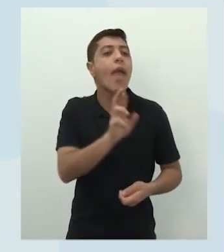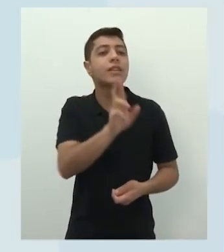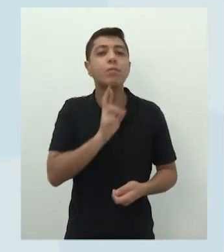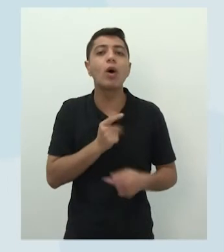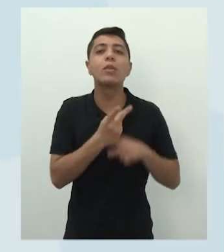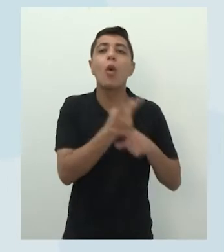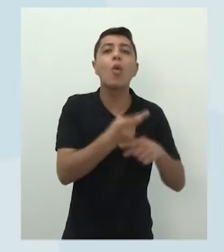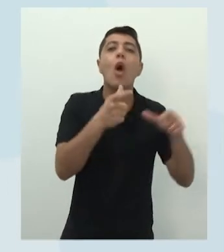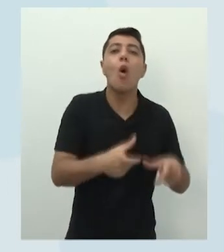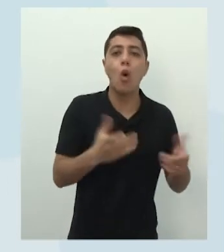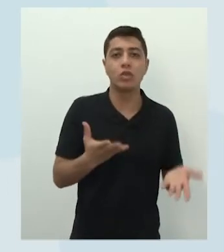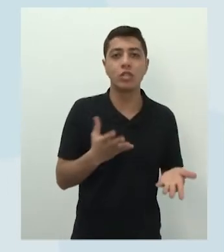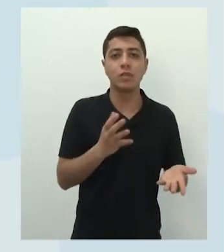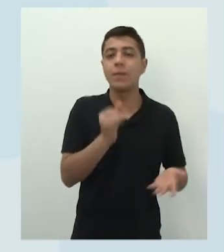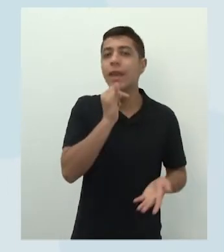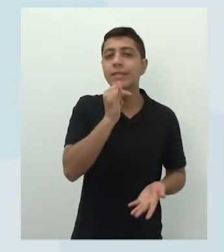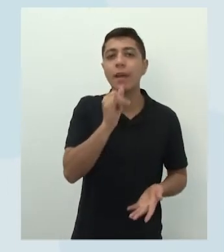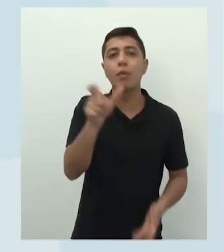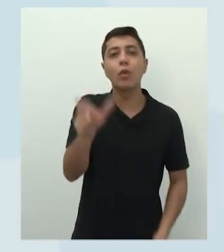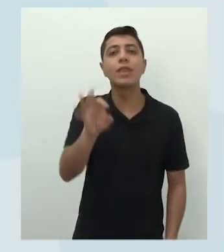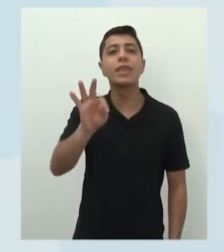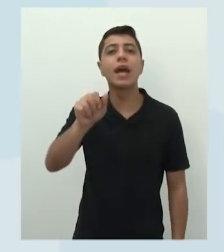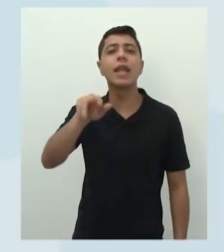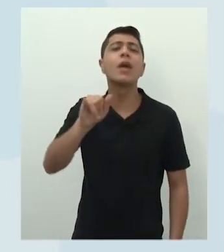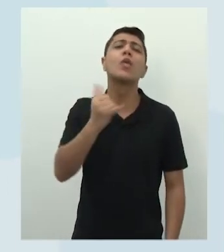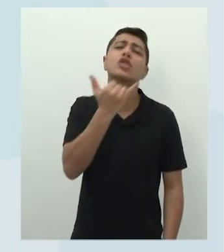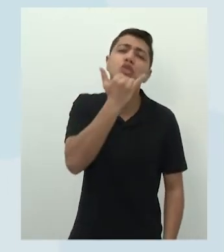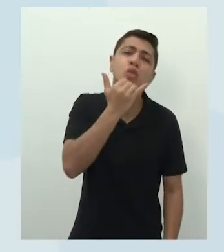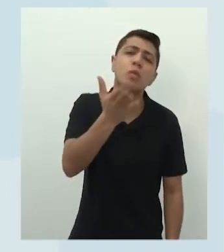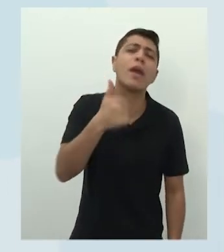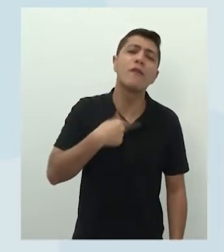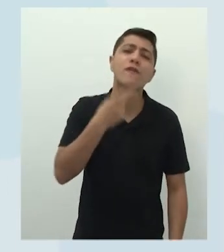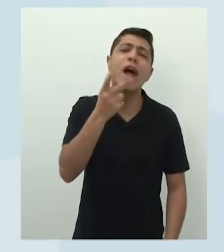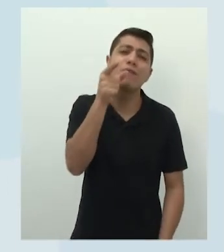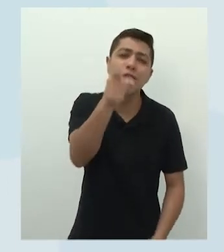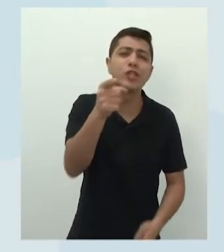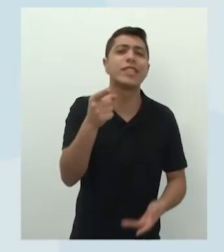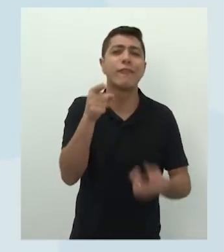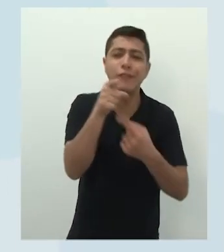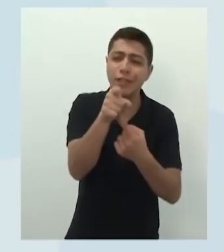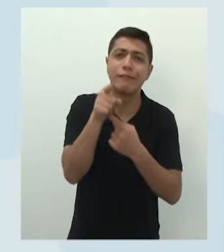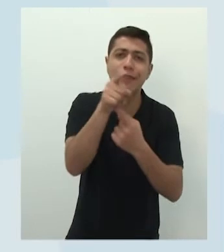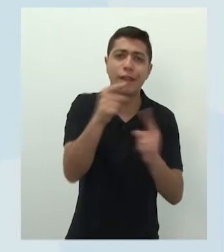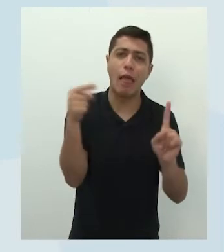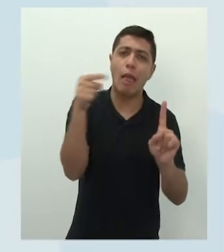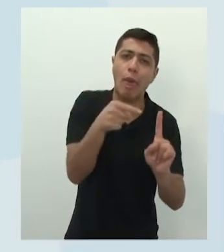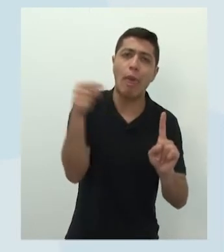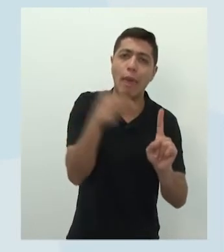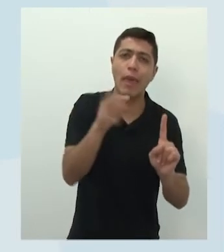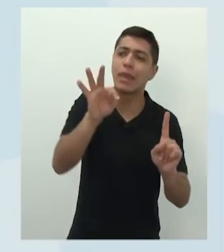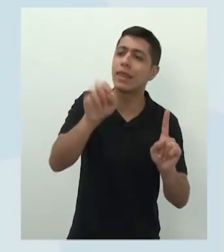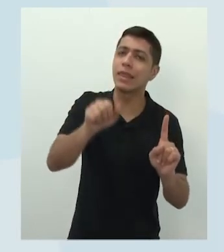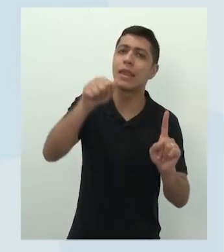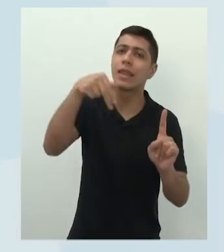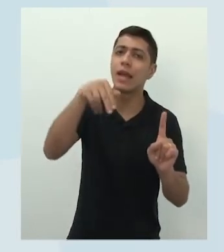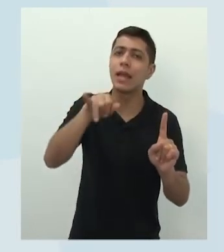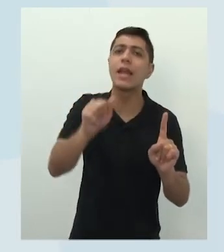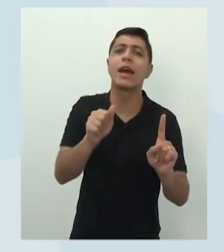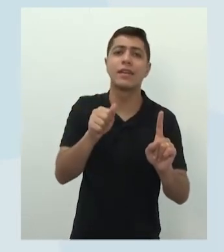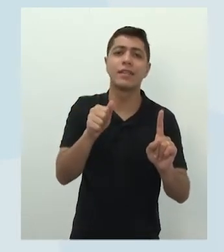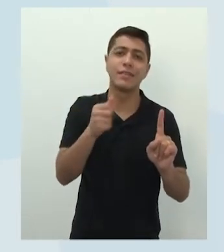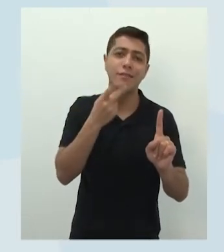ensino superior, para o próprio ensino médio, ensino fundamental que vocês discutem em sala de aula, imagino que essa seja